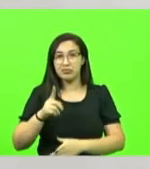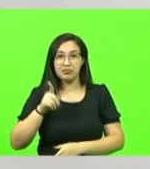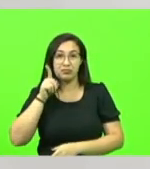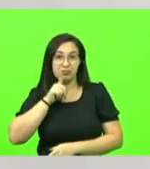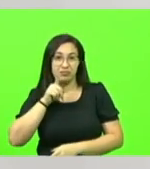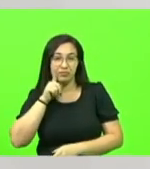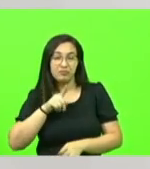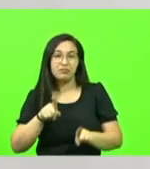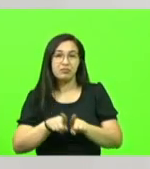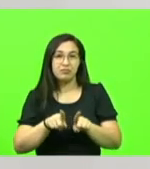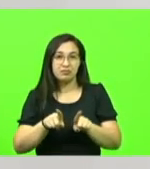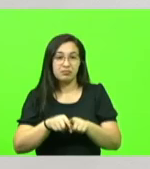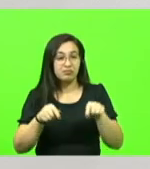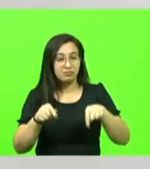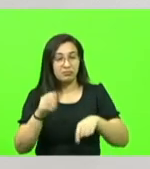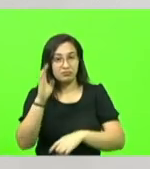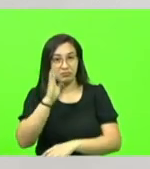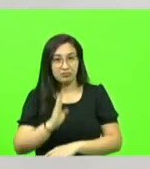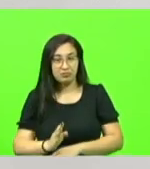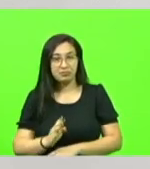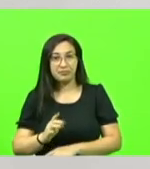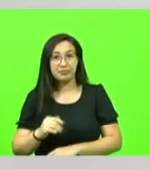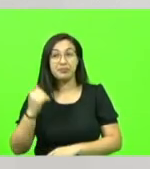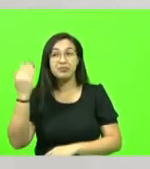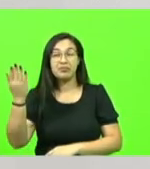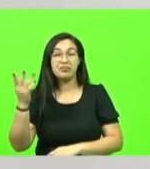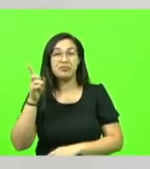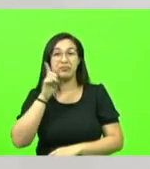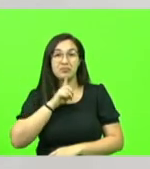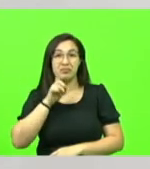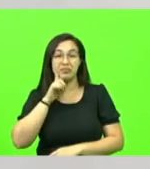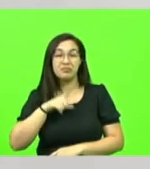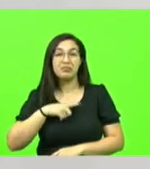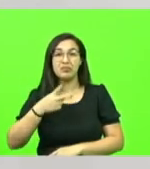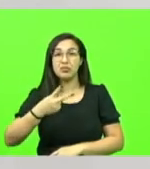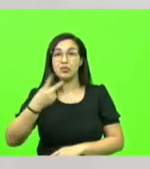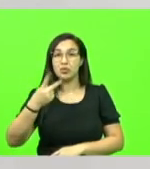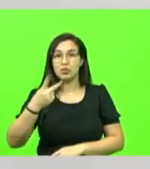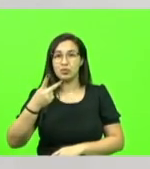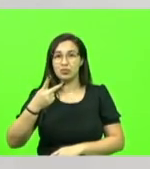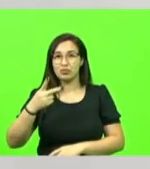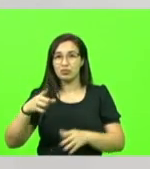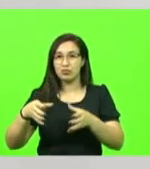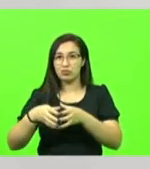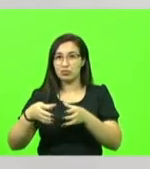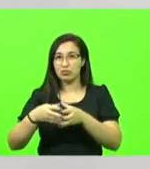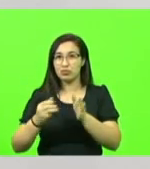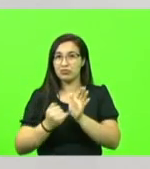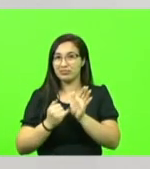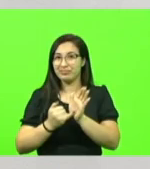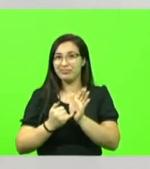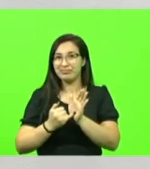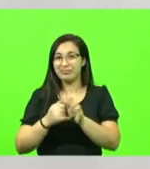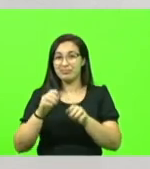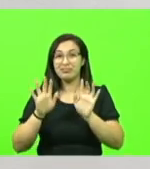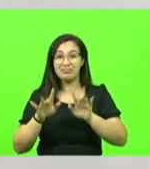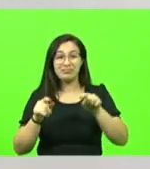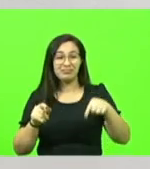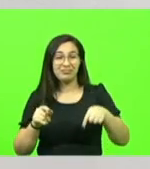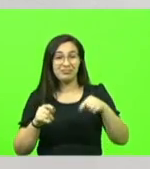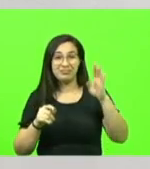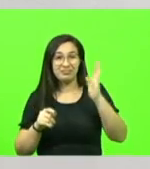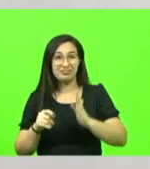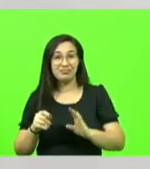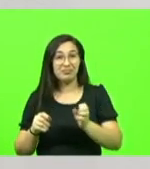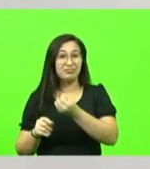Brasil. Nos Estados Unidos, ele tem 2 pessoas no setor tributário, aqui ele tem 80. Isso é custo Brasil,